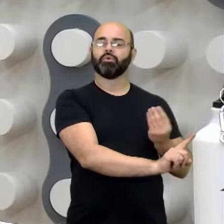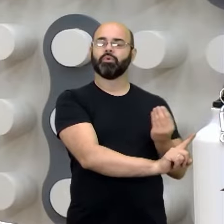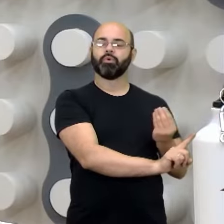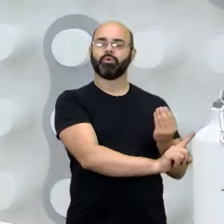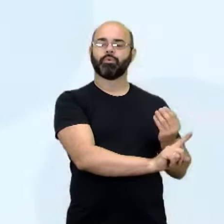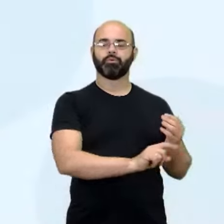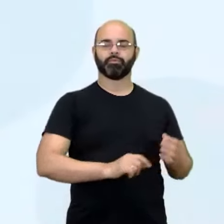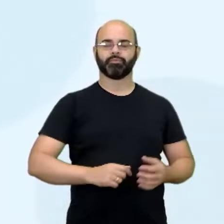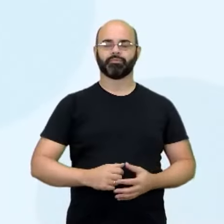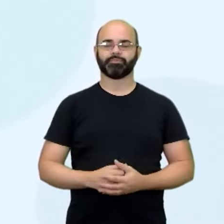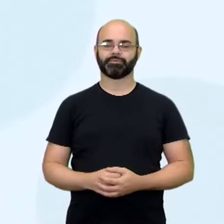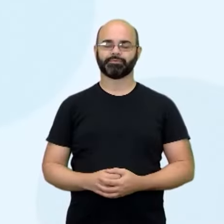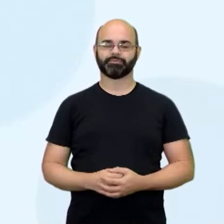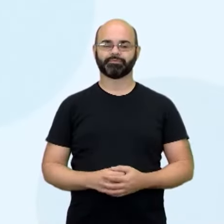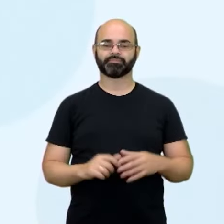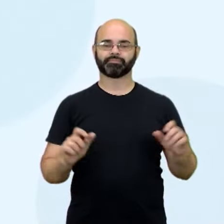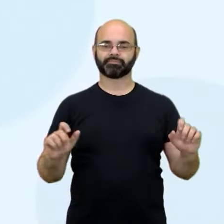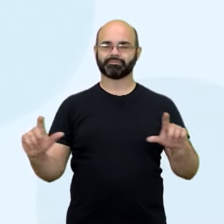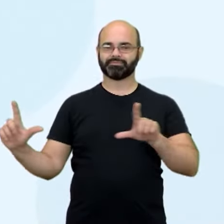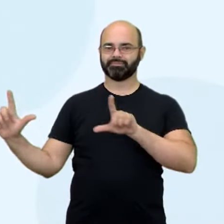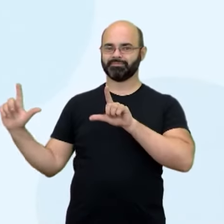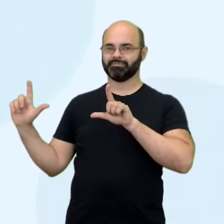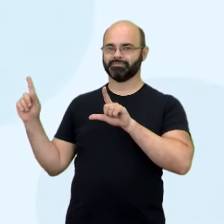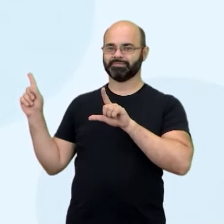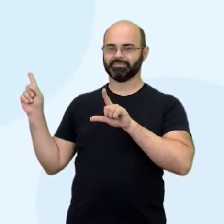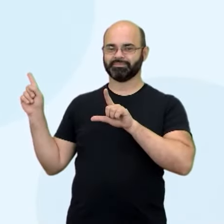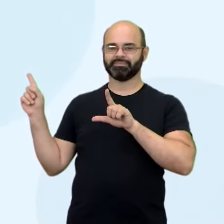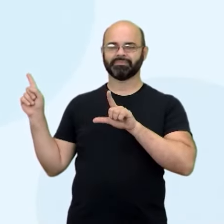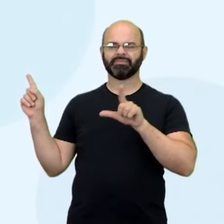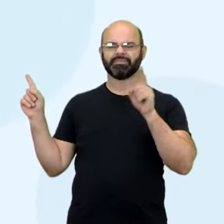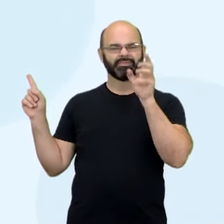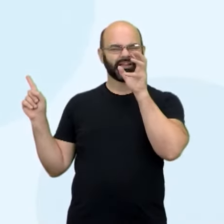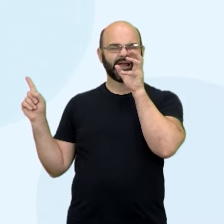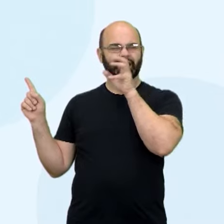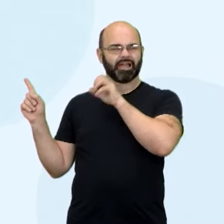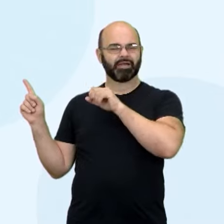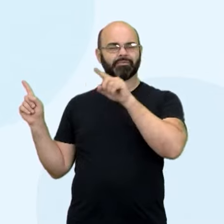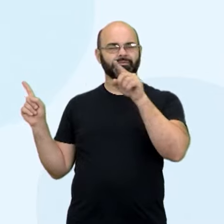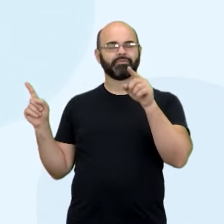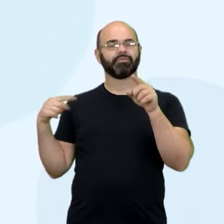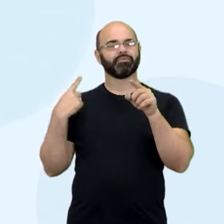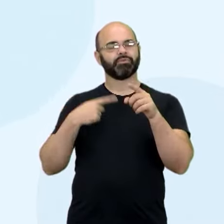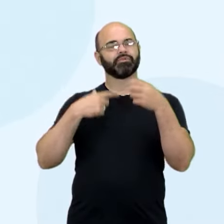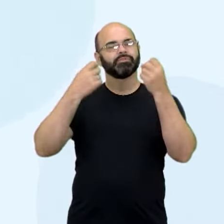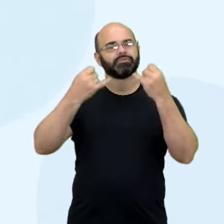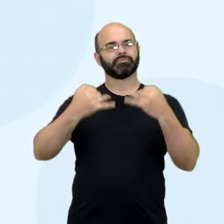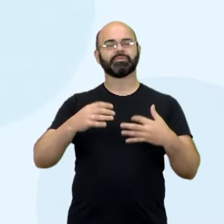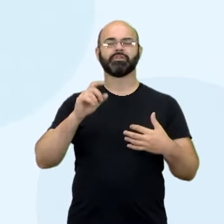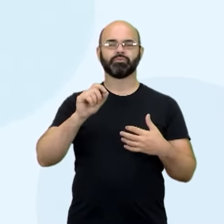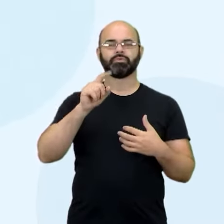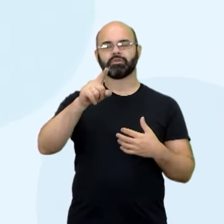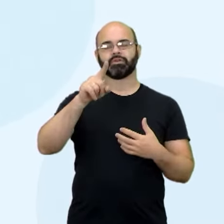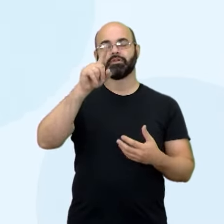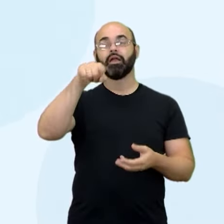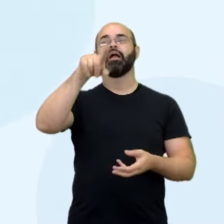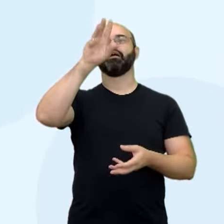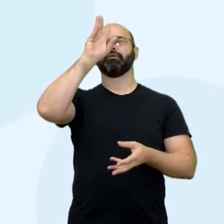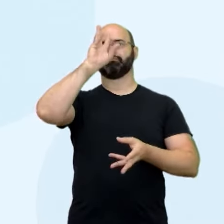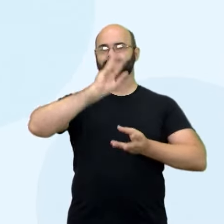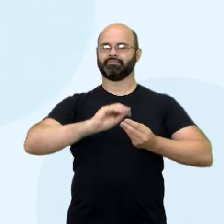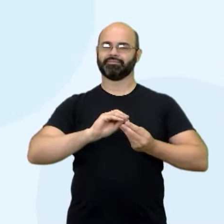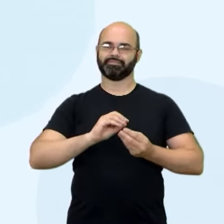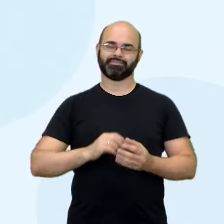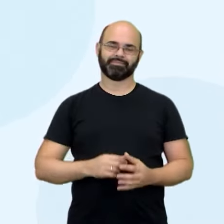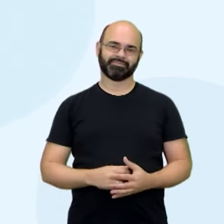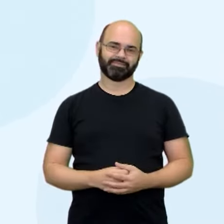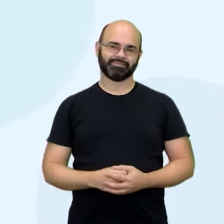vou só mencionar de maneira aí, rápida, dinâmica, para vocês saberem sobre o que nós estamos falando. Então, nós estamos falando